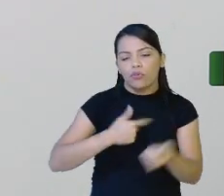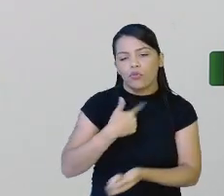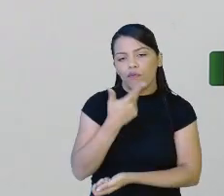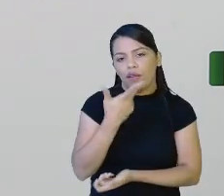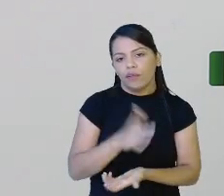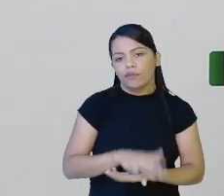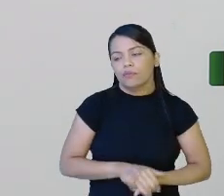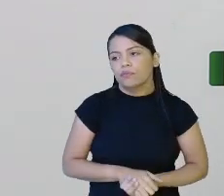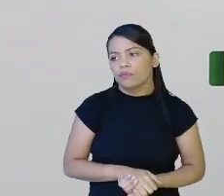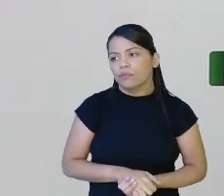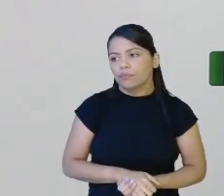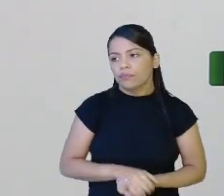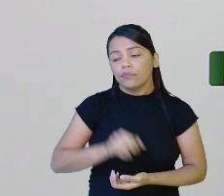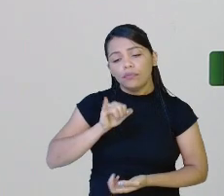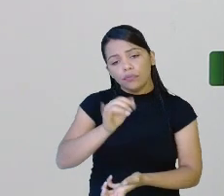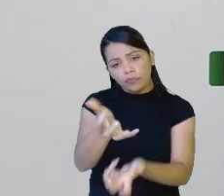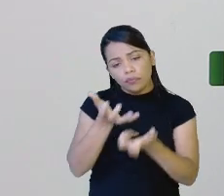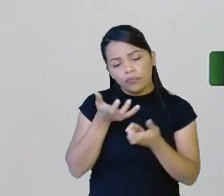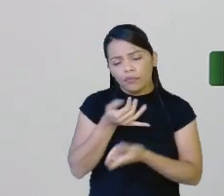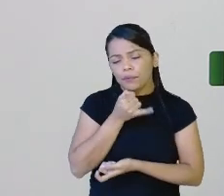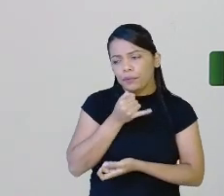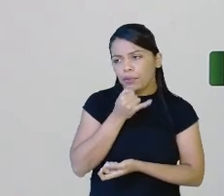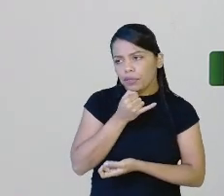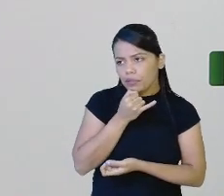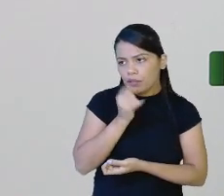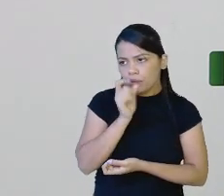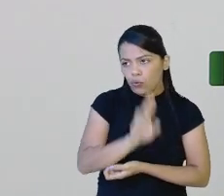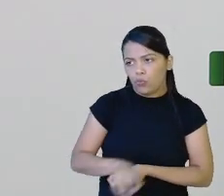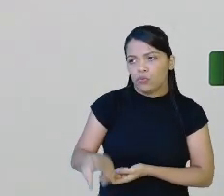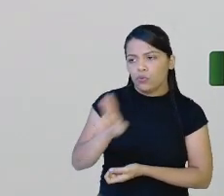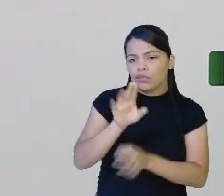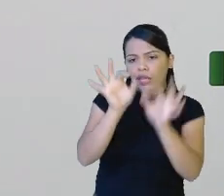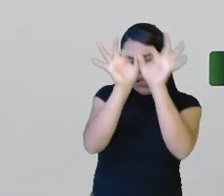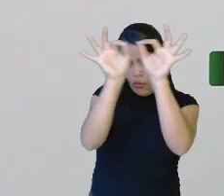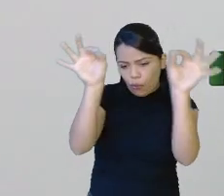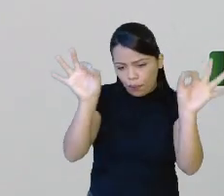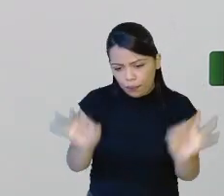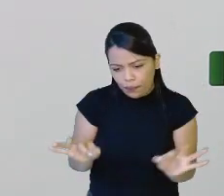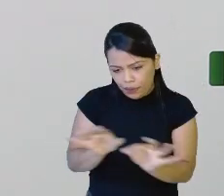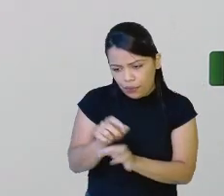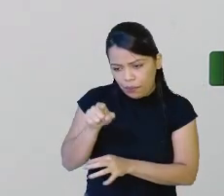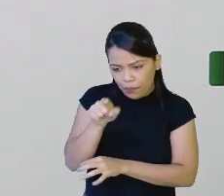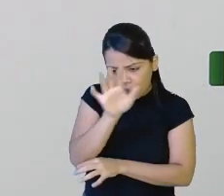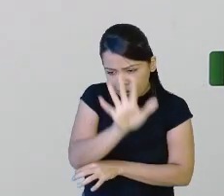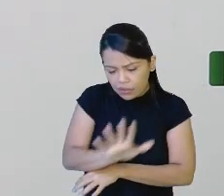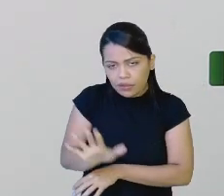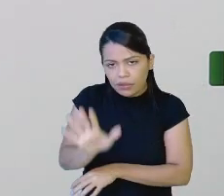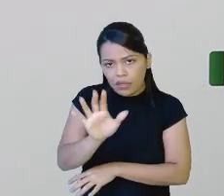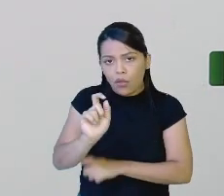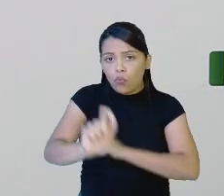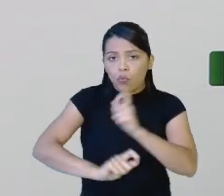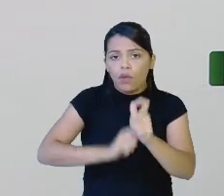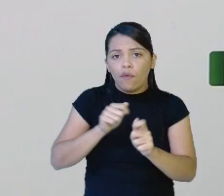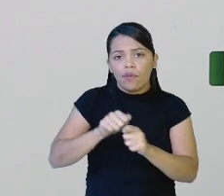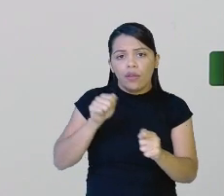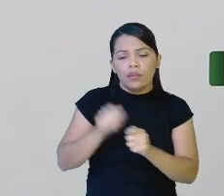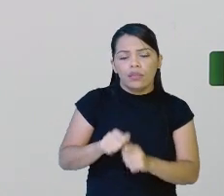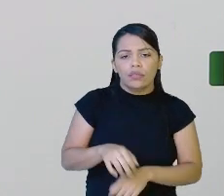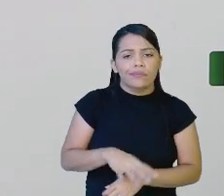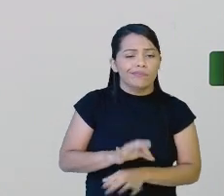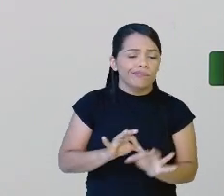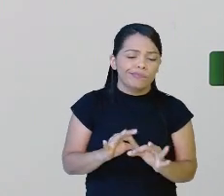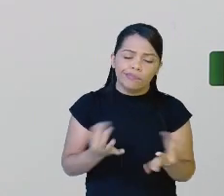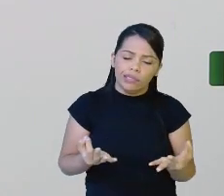falando. Se eu quisesse, por exemplo, utilizar o perímetro para esse quadro, o que é que eu faria?